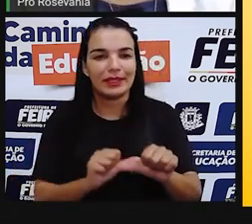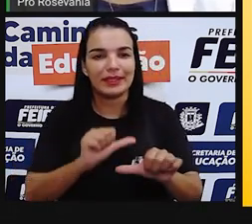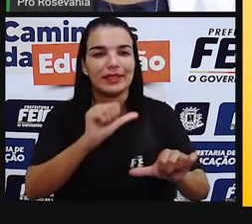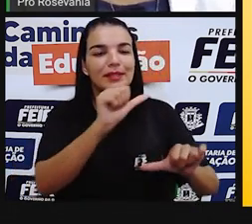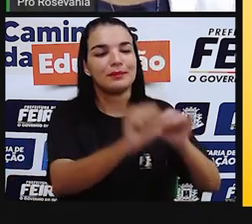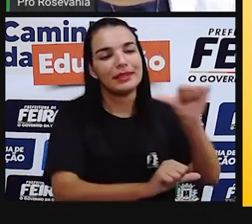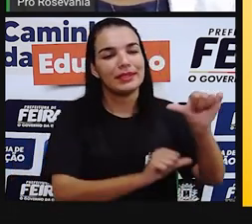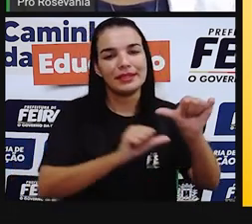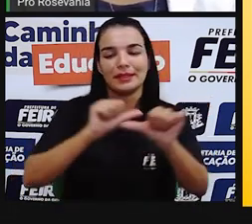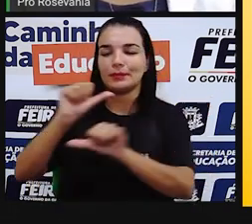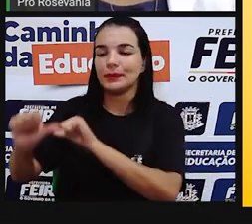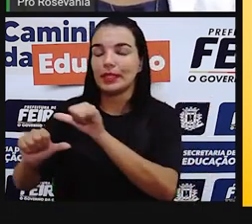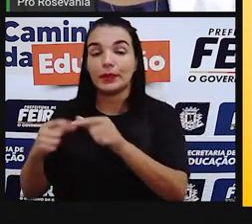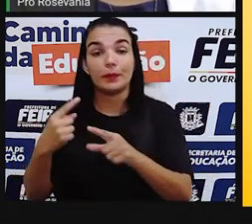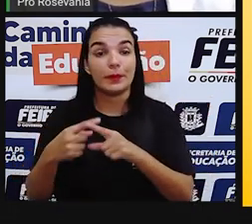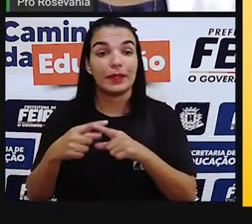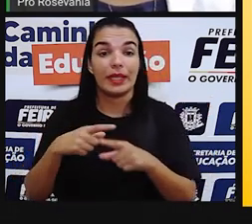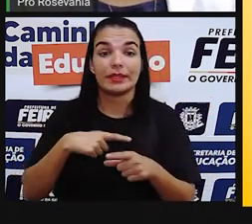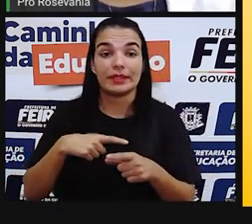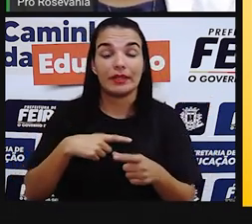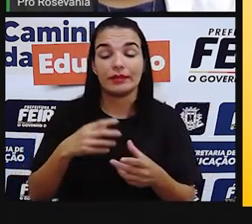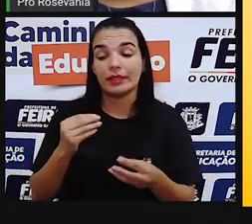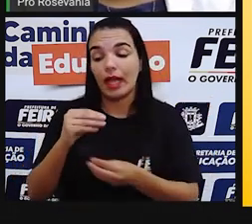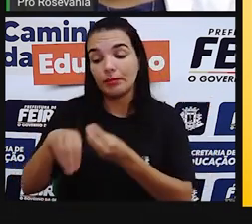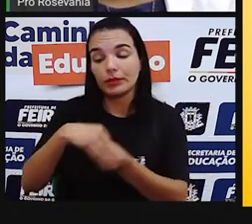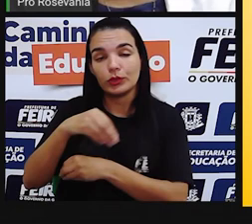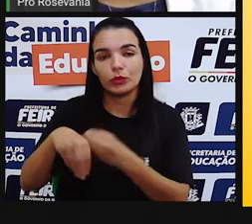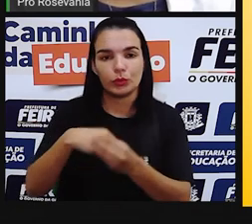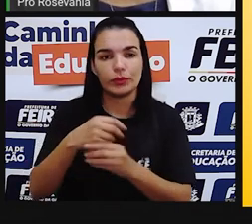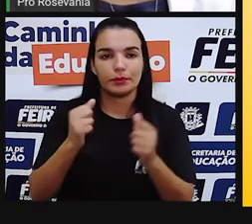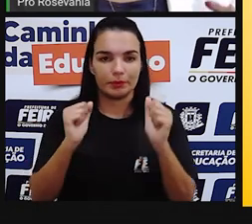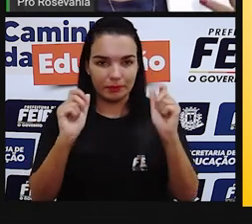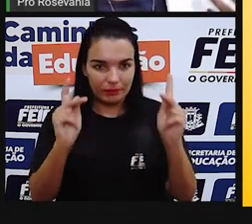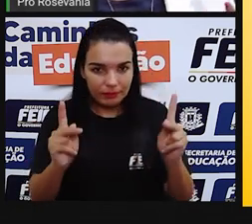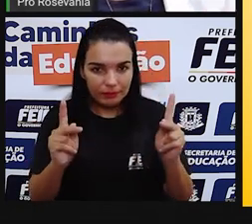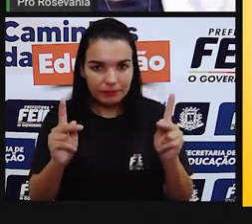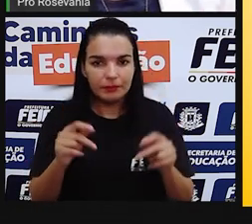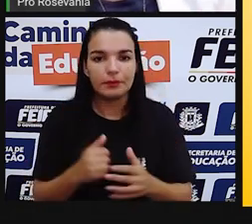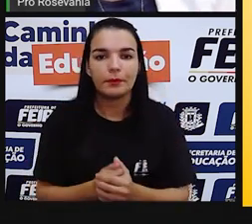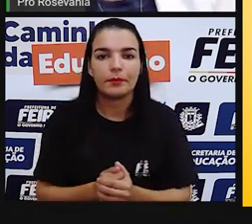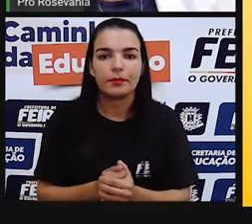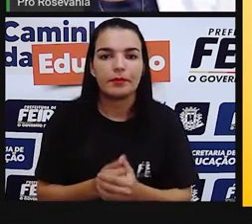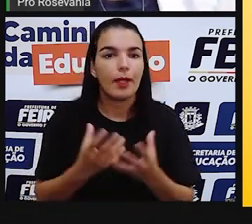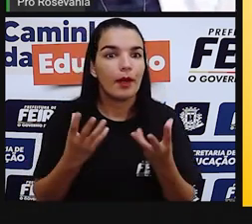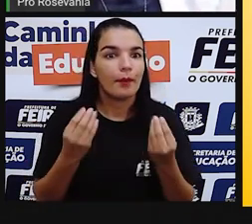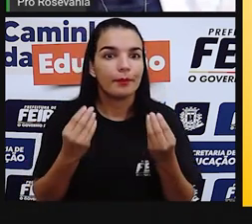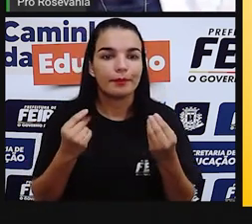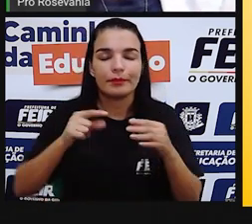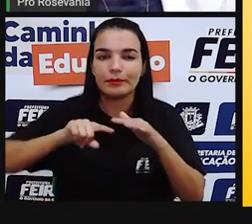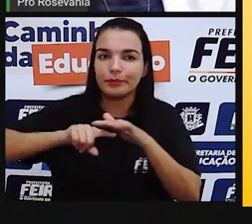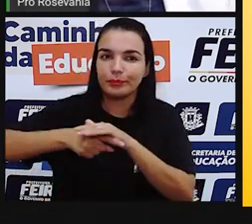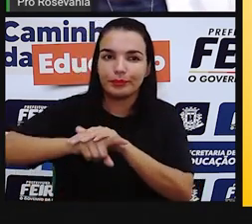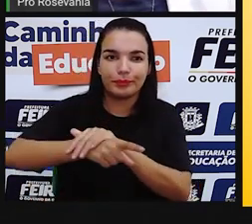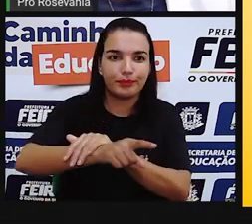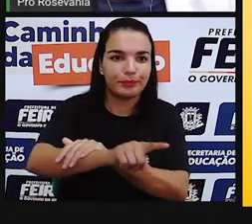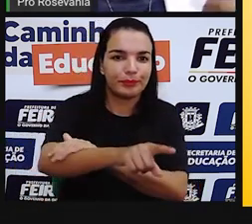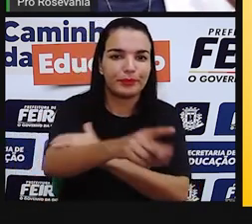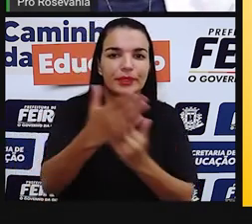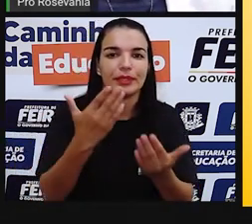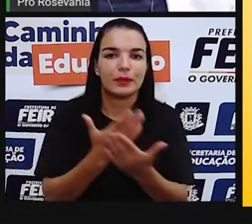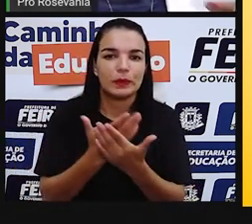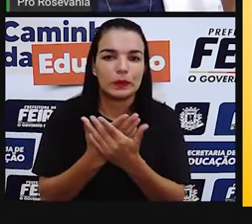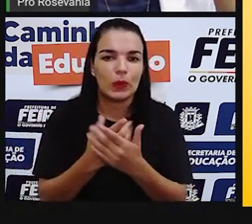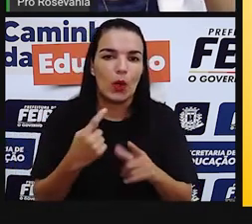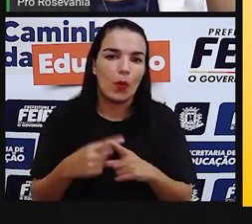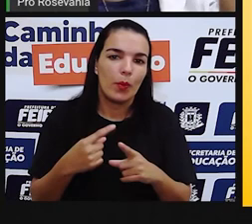aí. E cada vez mais o povo brasileiro vai ficando miscigenado. Então, você falar especificamente de uma raça brasileira,